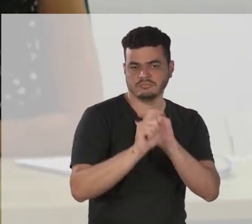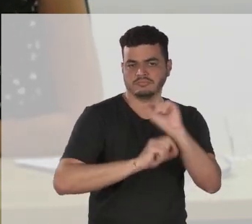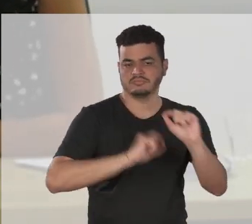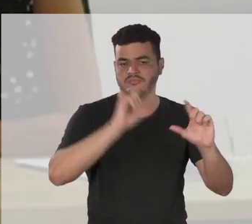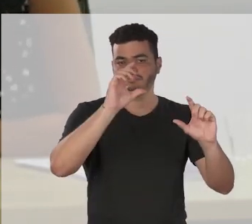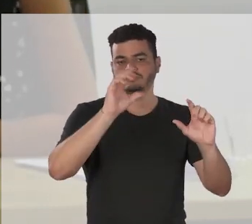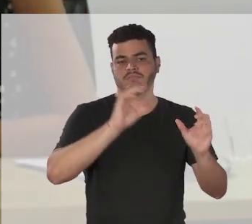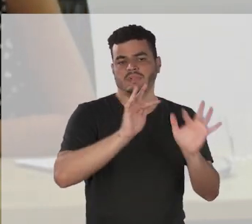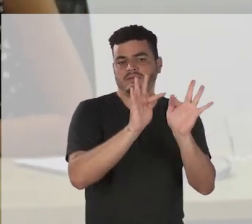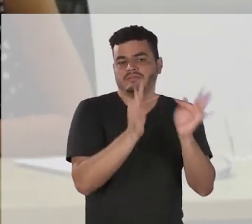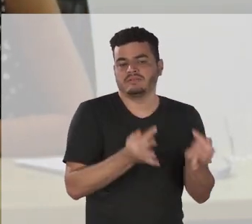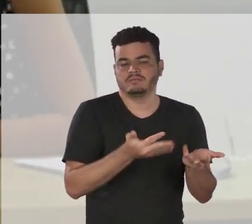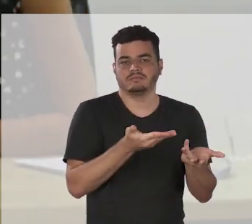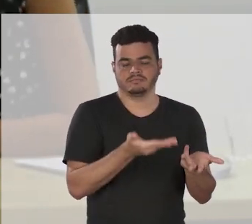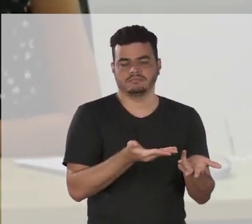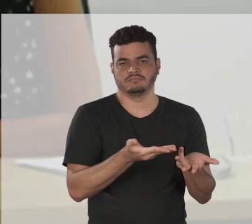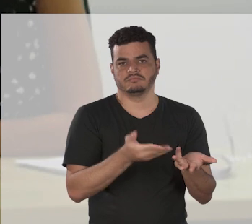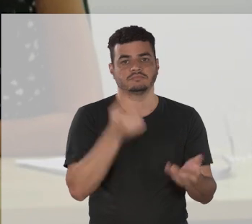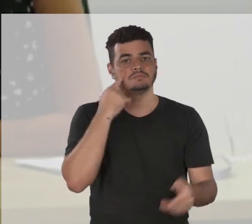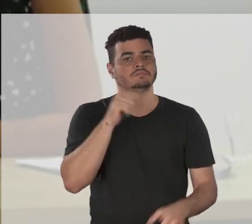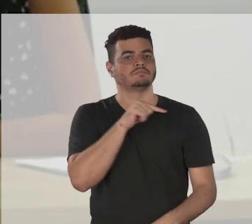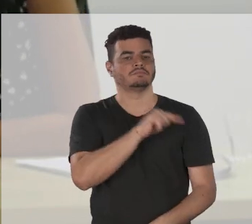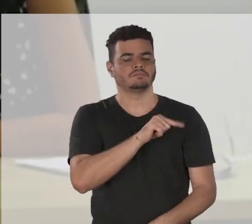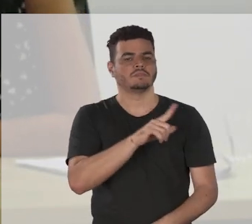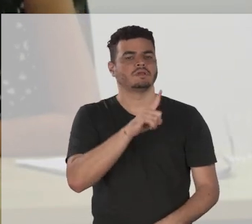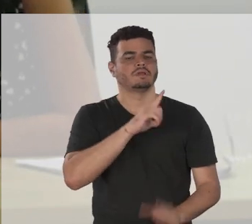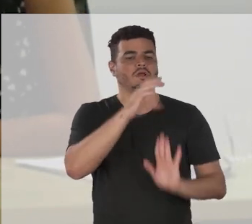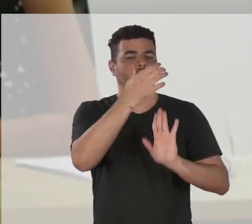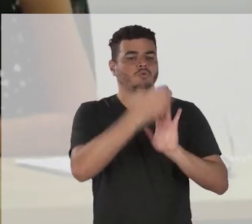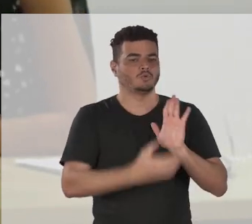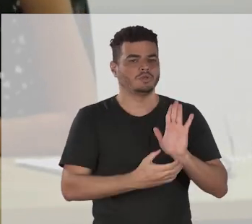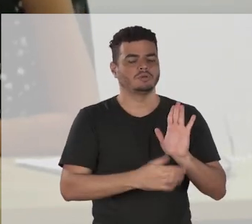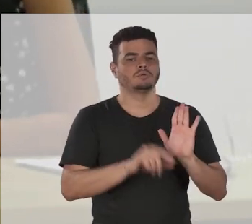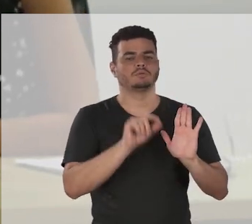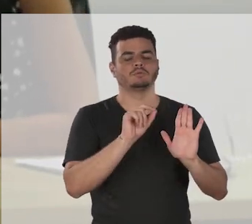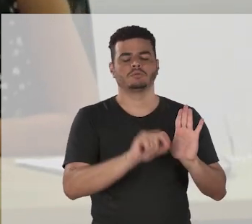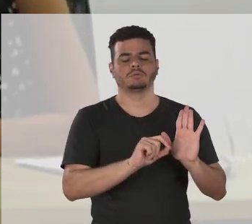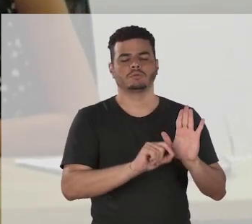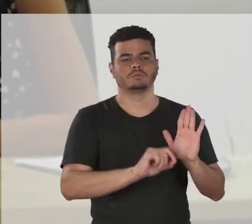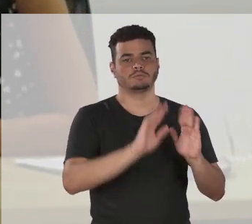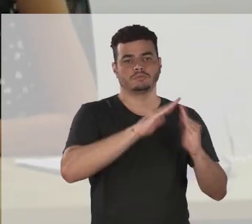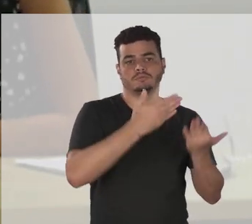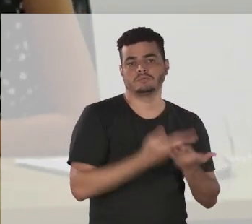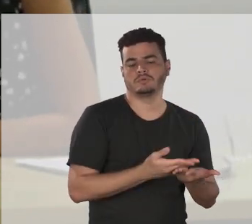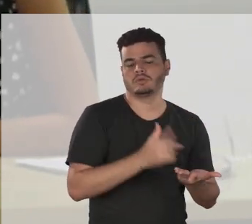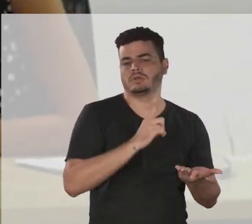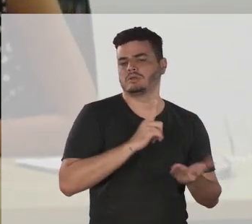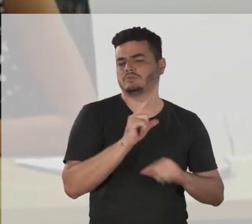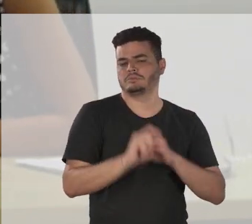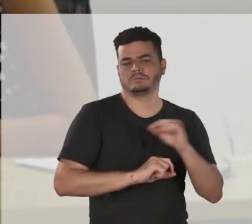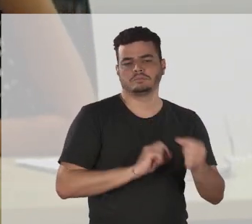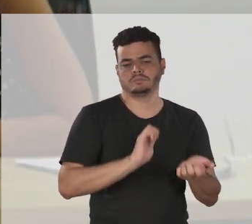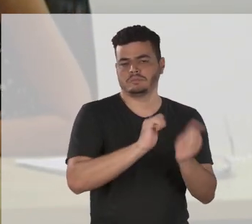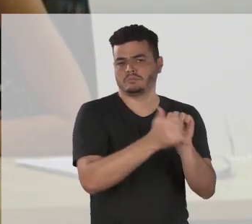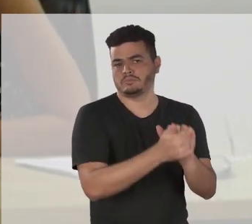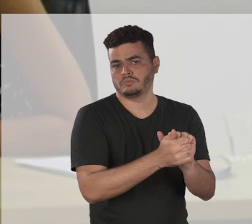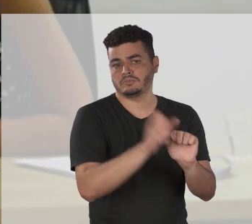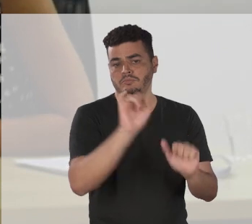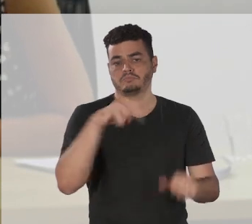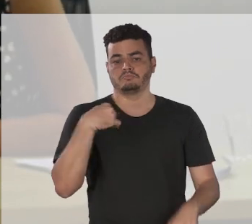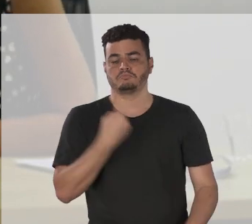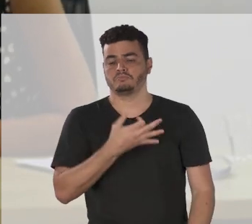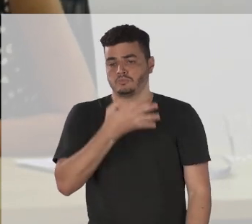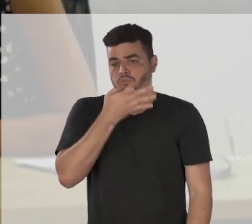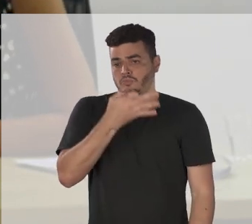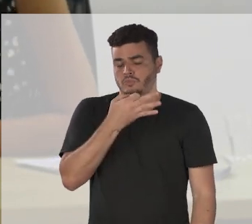que estão sugestionados no currículo, então se coloca, digamos, isso